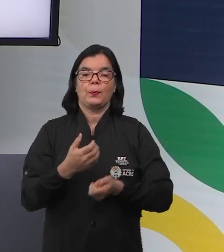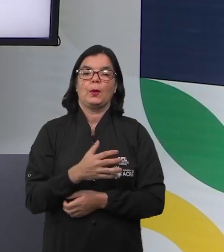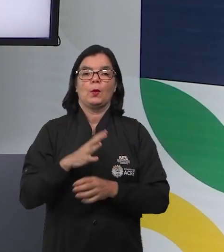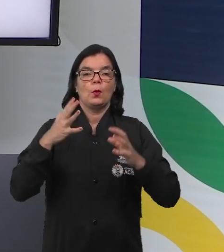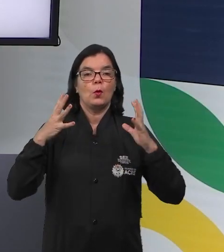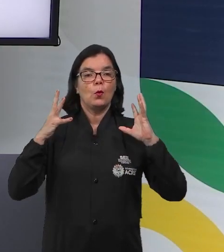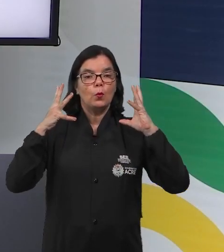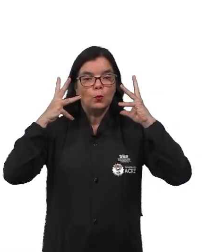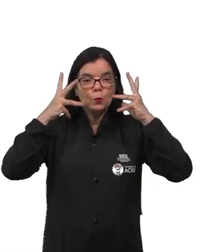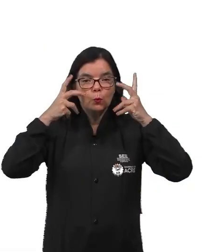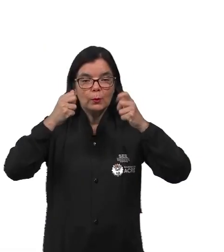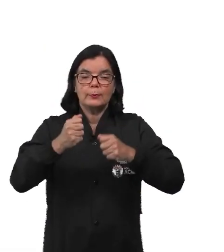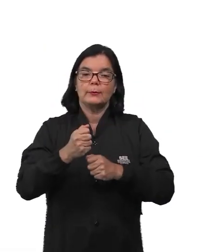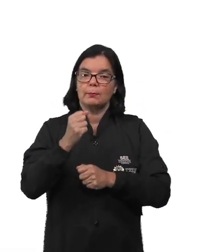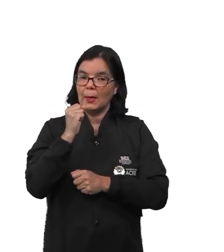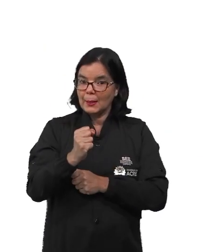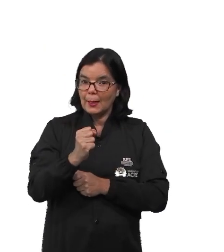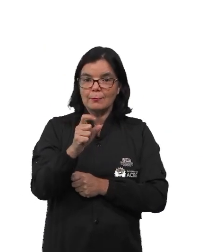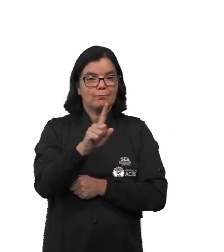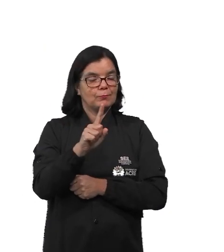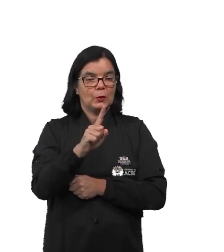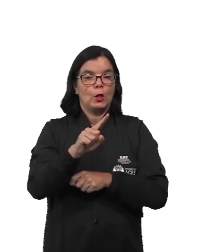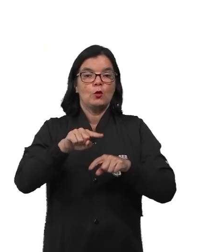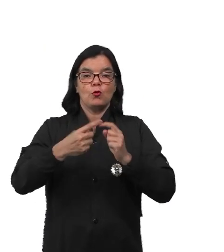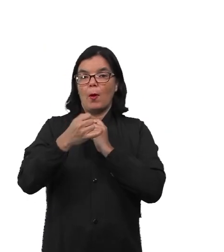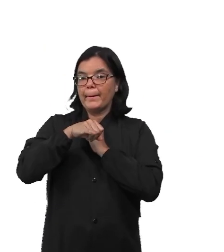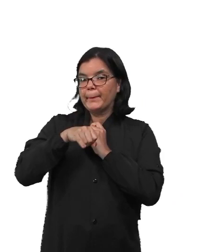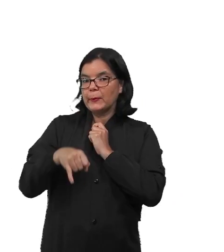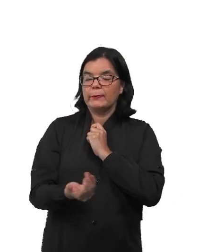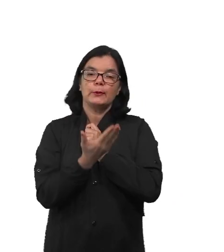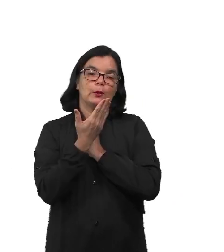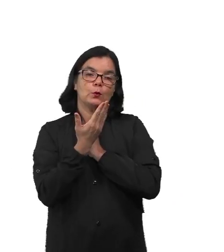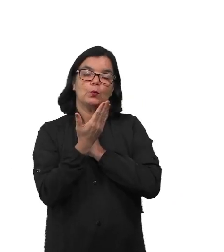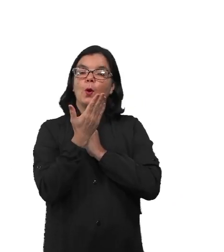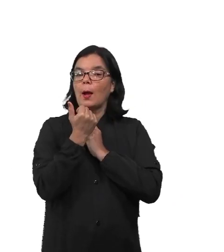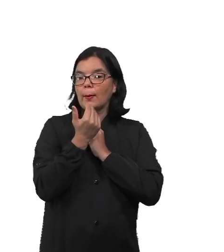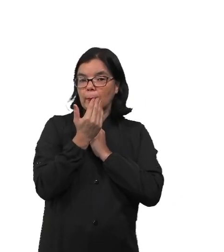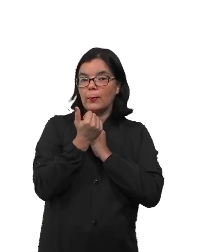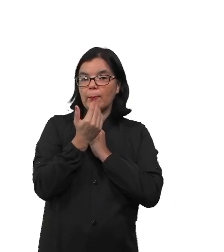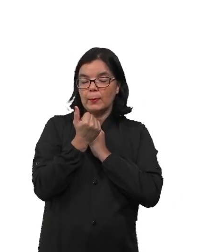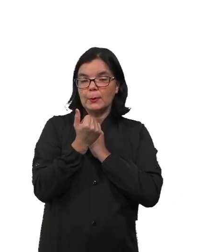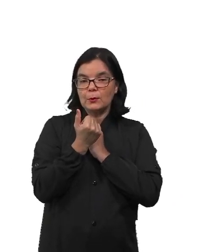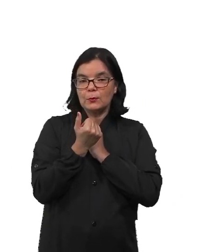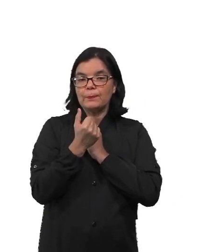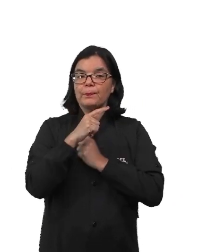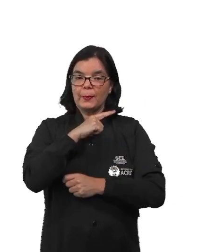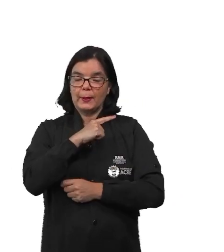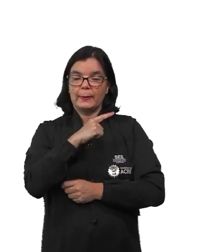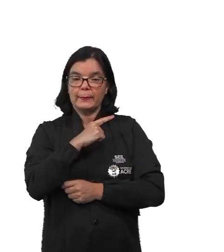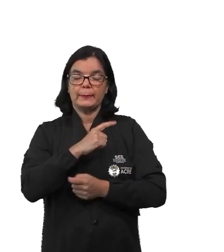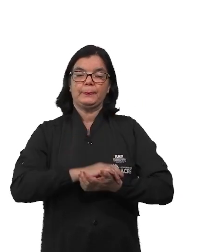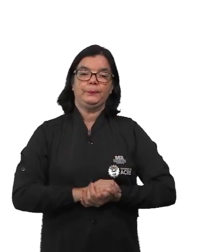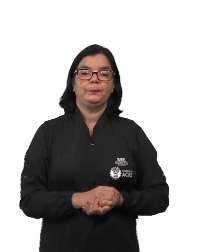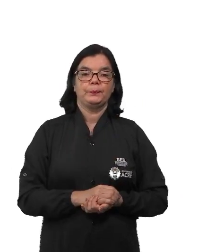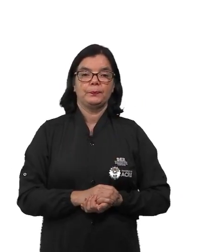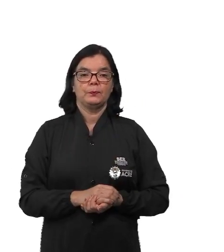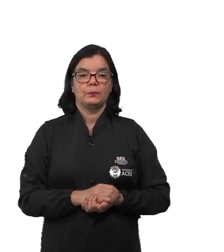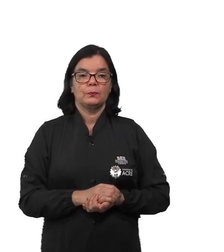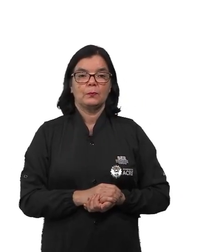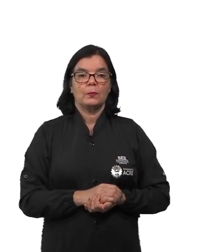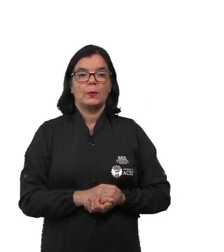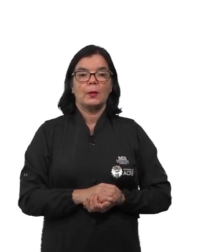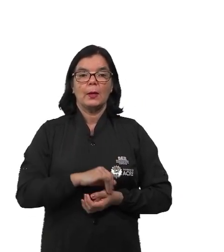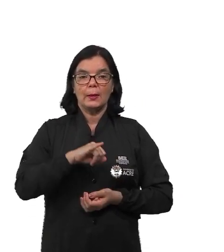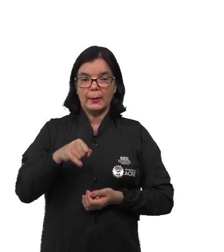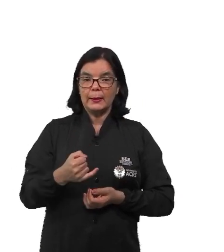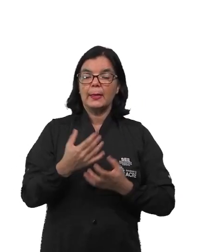mataram a presa? Não, eles só estão aproveitando os restos de alimento que está ali, tá? No